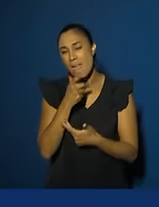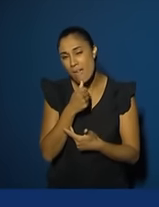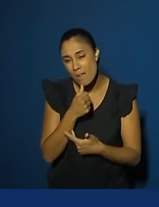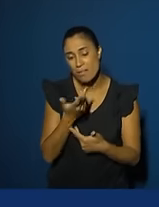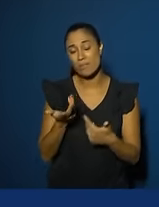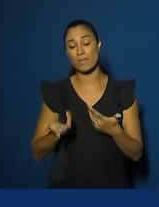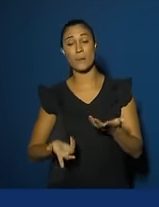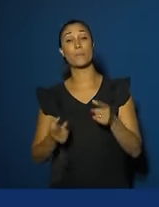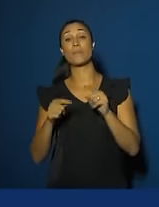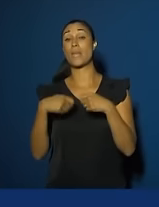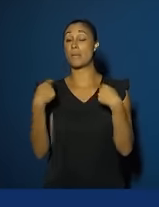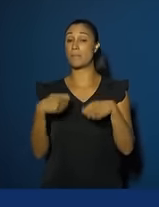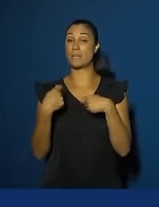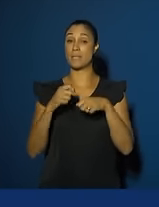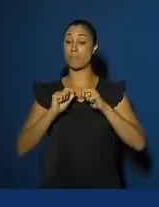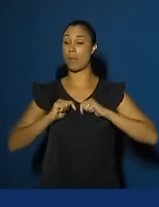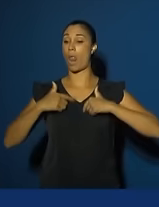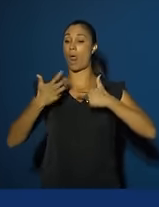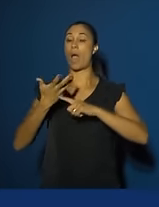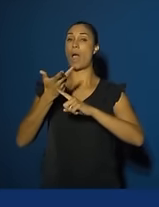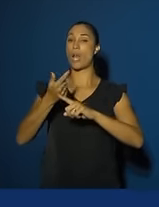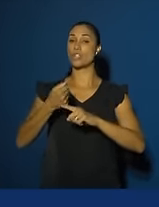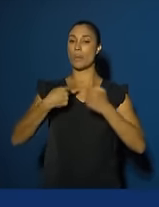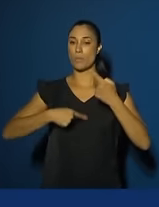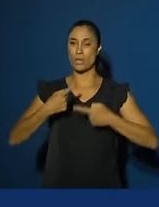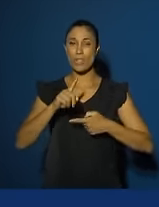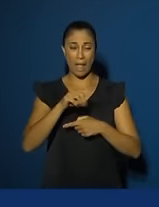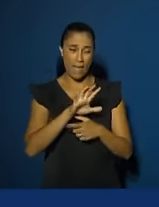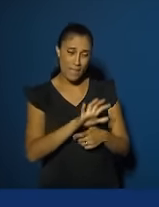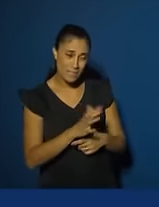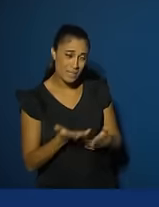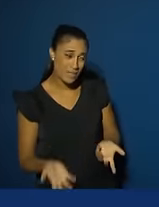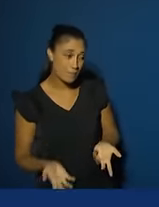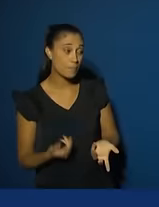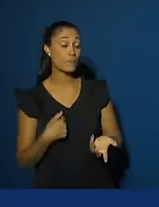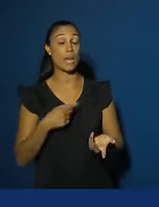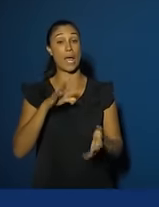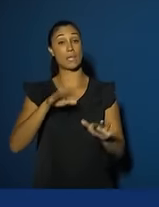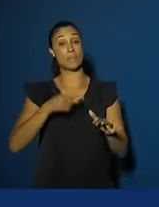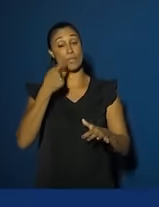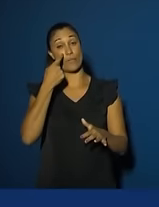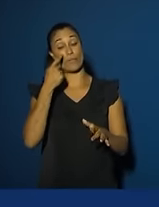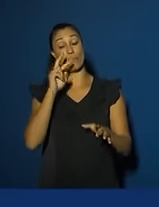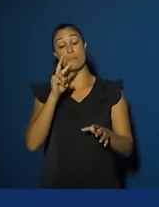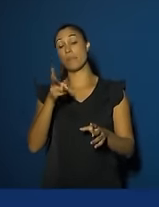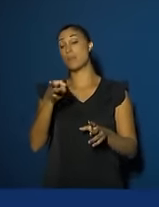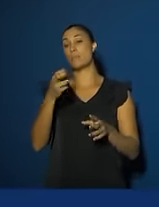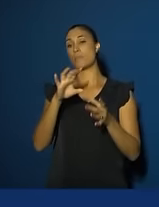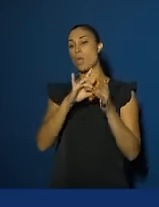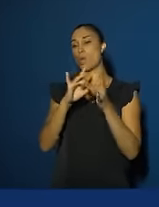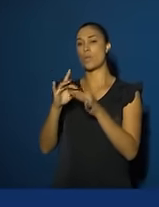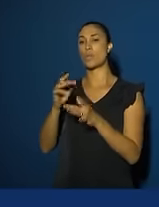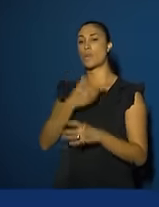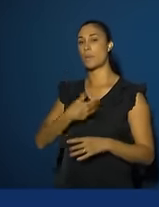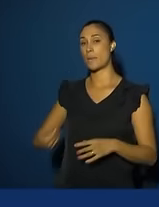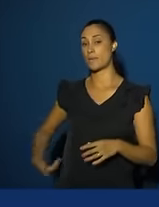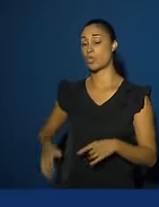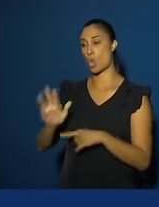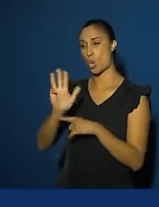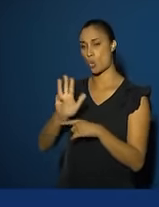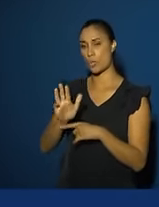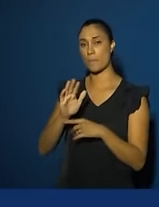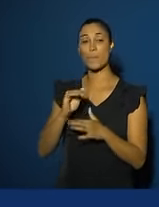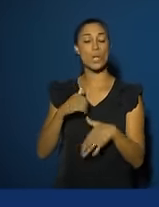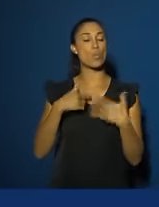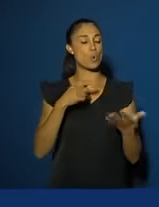tem e tem que exercer a arte da política É isso mesmo quer dizer eu vejo às vezes quer dizer o contexto do Presidente da República hoje da época que o